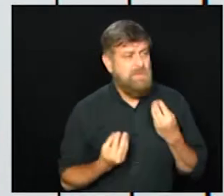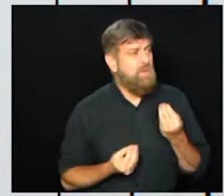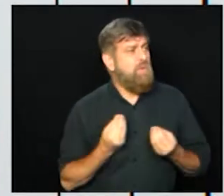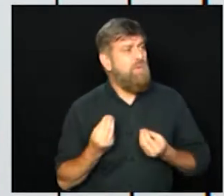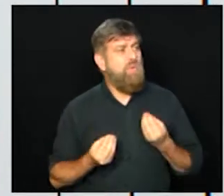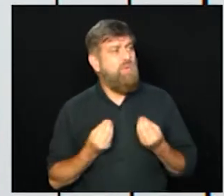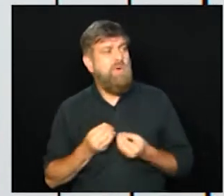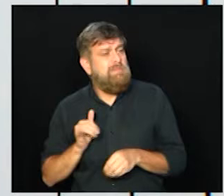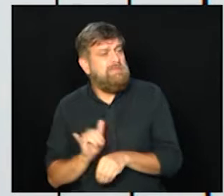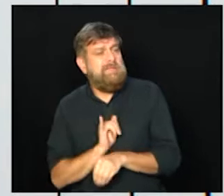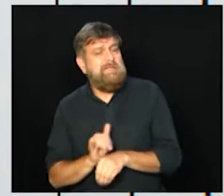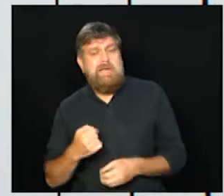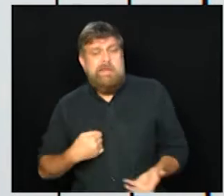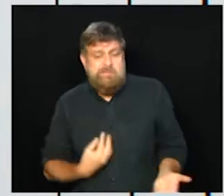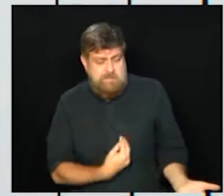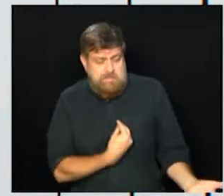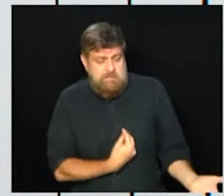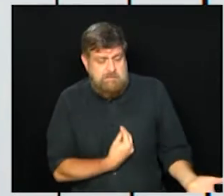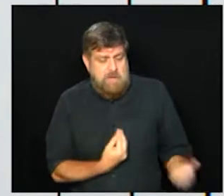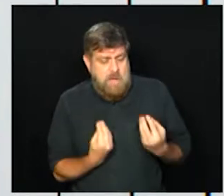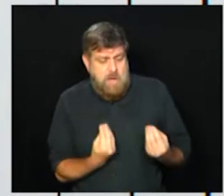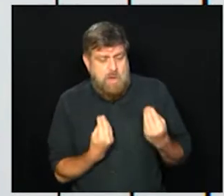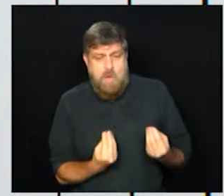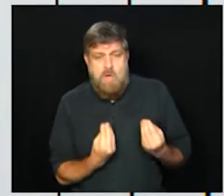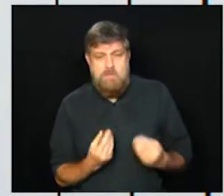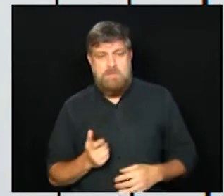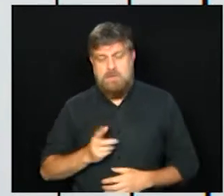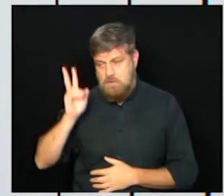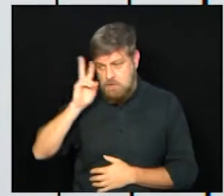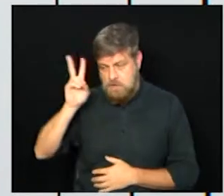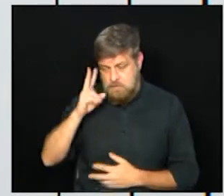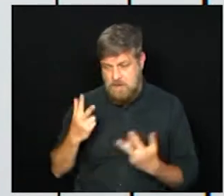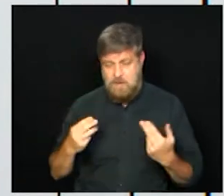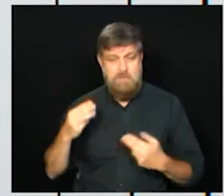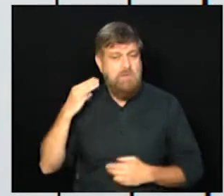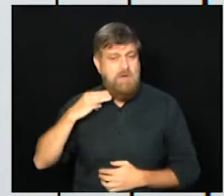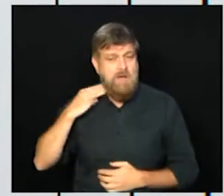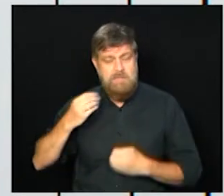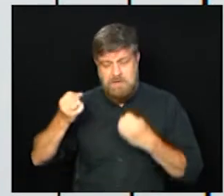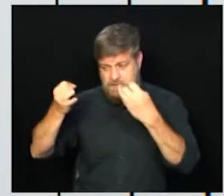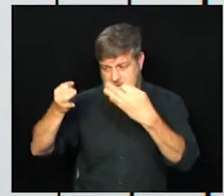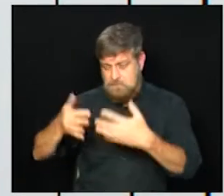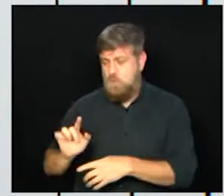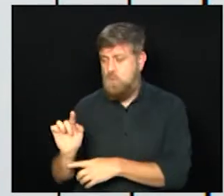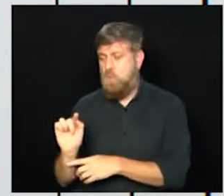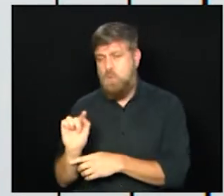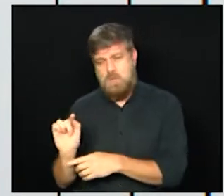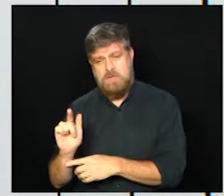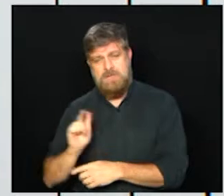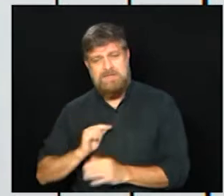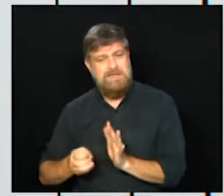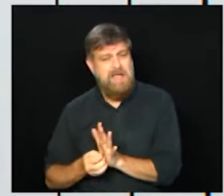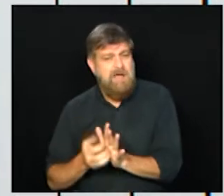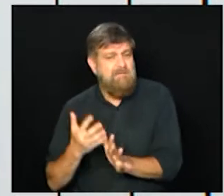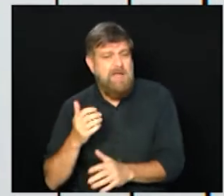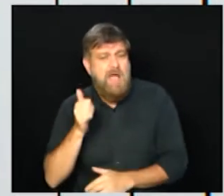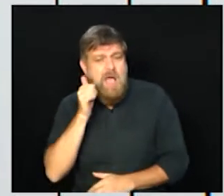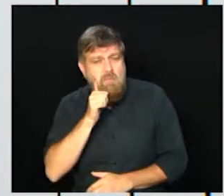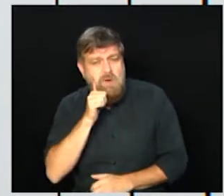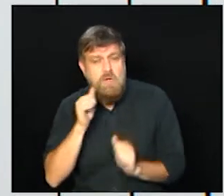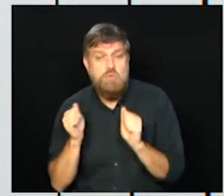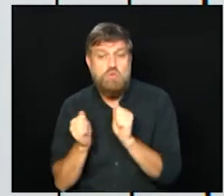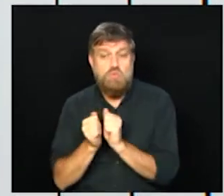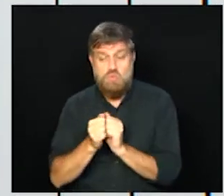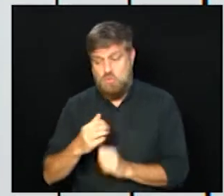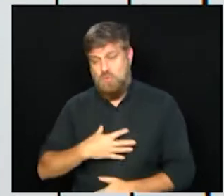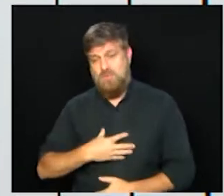que ela vai sobreviver. E aí a gente precisa lembrar, como a vereadora Mariana Conte trouxe muito bem aqui, às vezes não é só a mulher, tem os filhos,